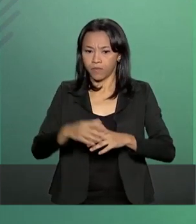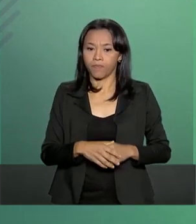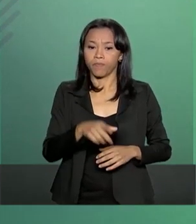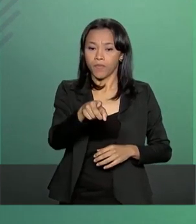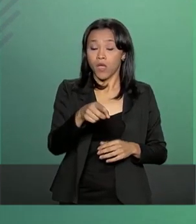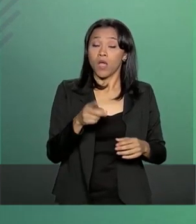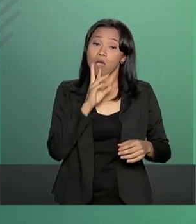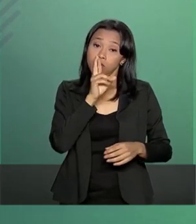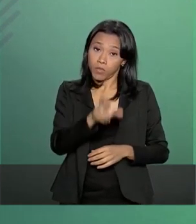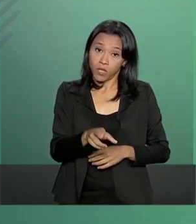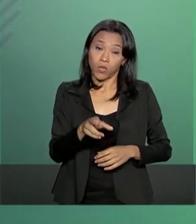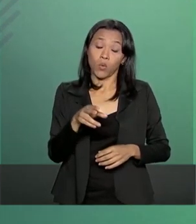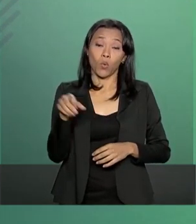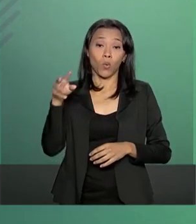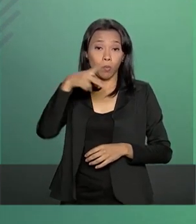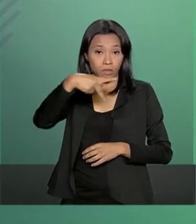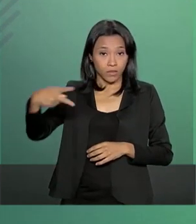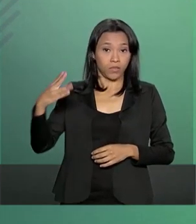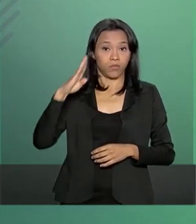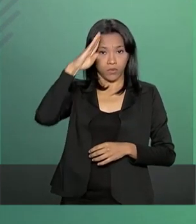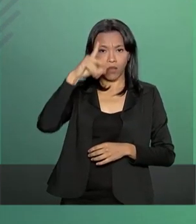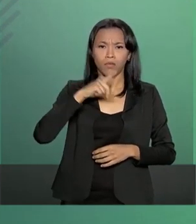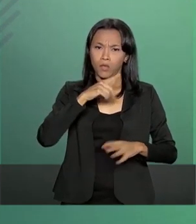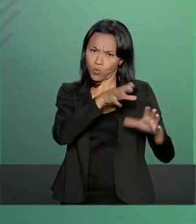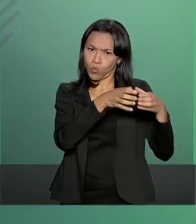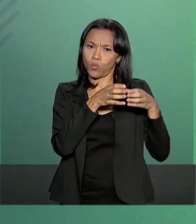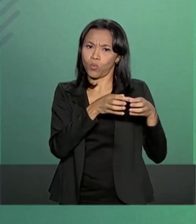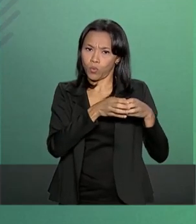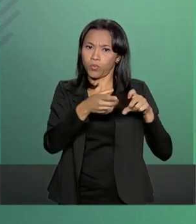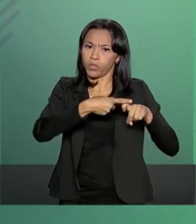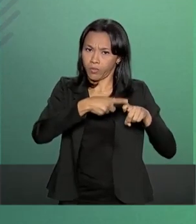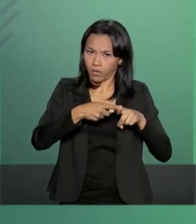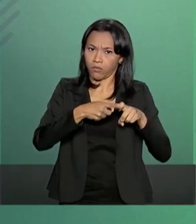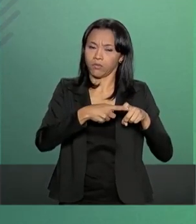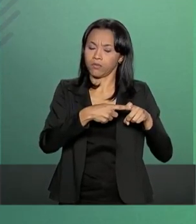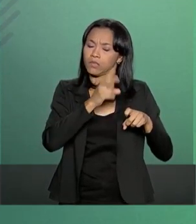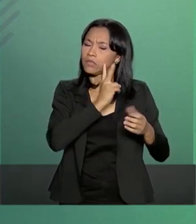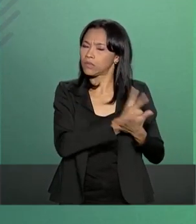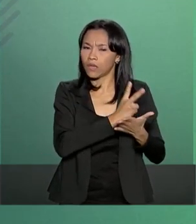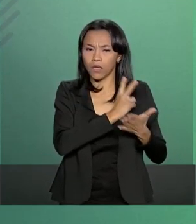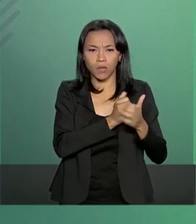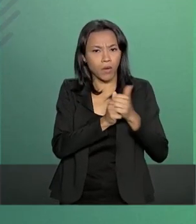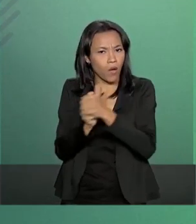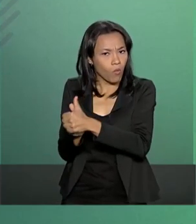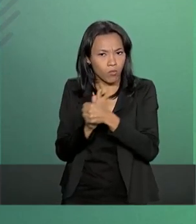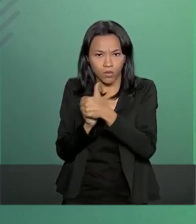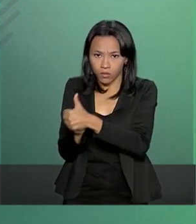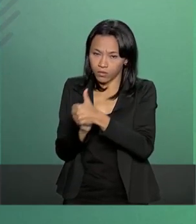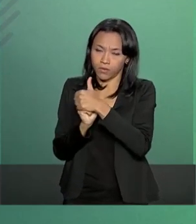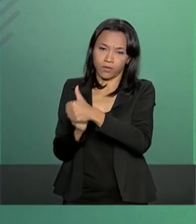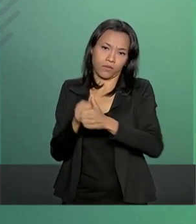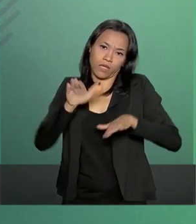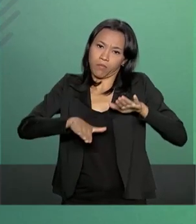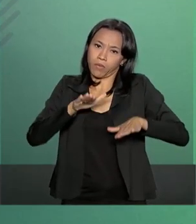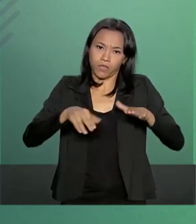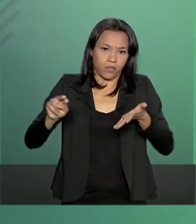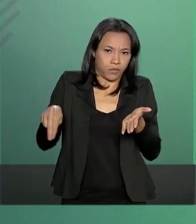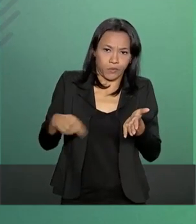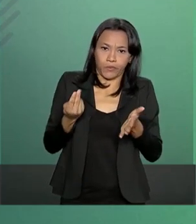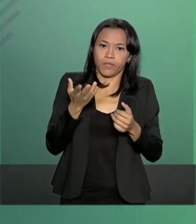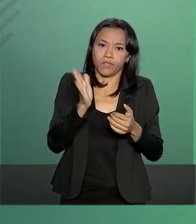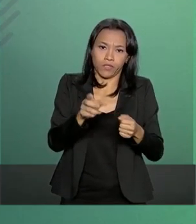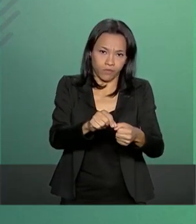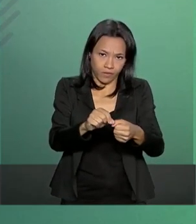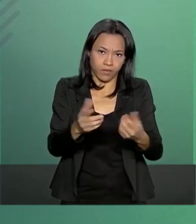o acompanha, independente do fato de ele estar saindo de uma cirurgia como esta que nós estamos a comentar. Então,